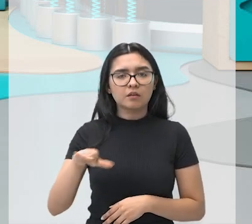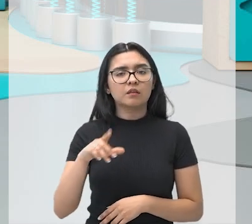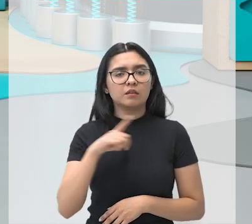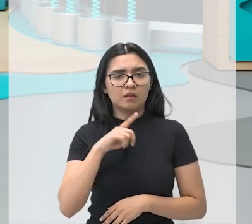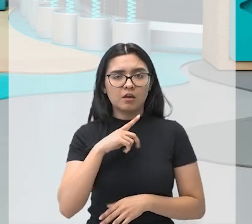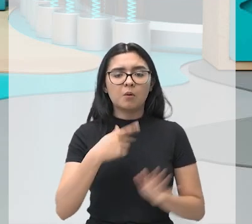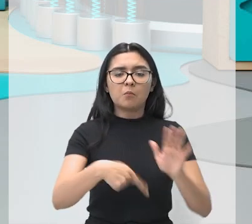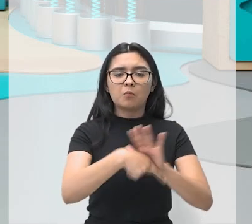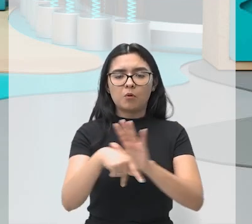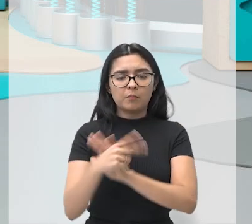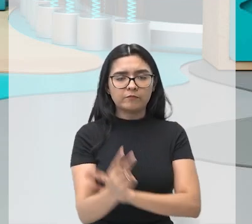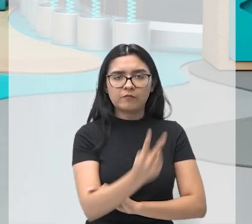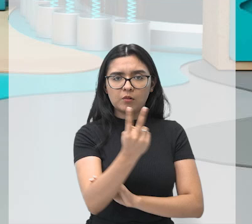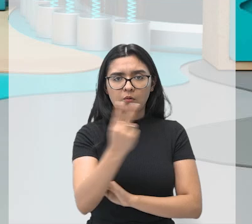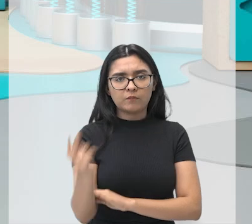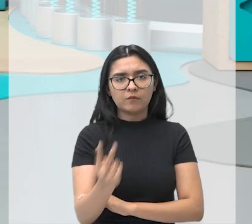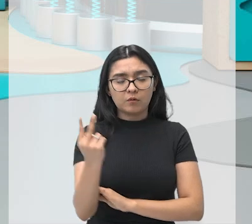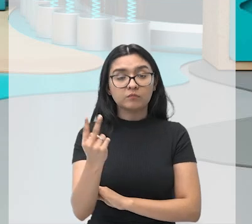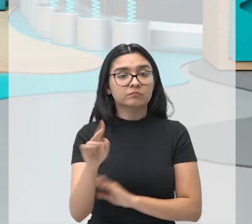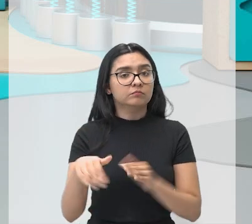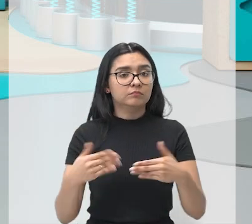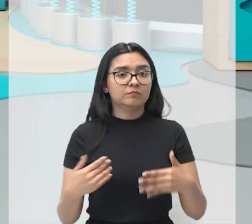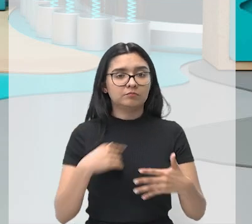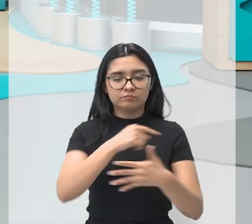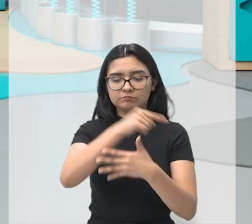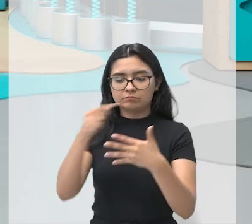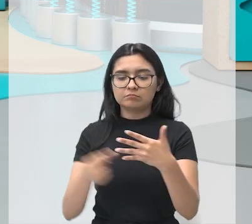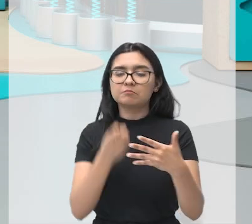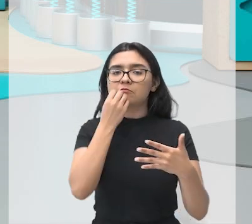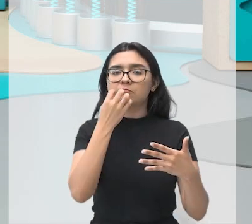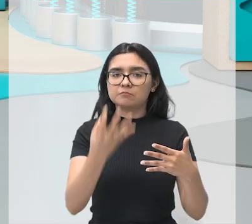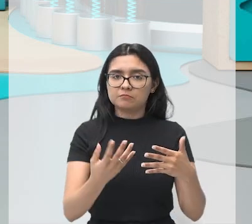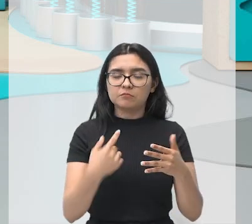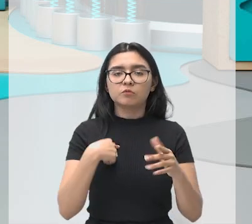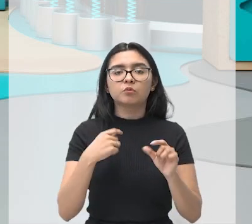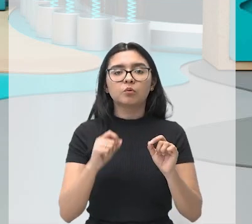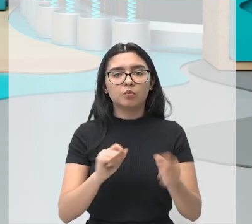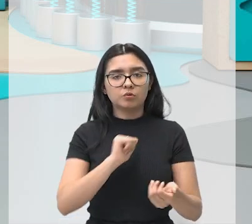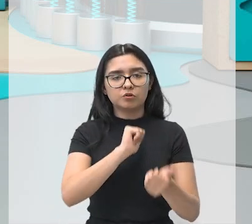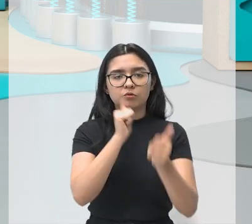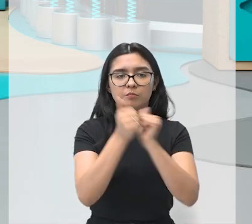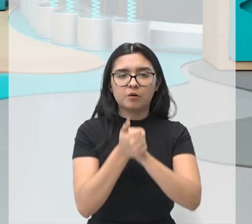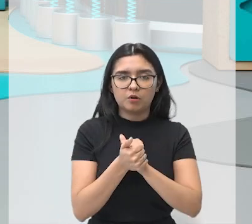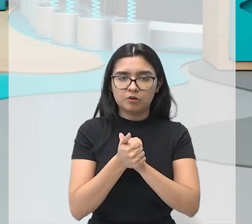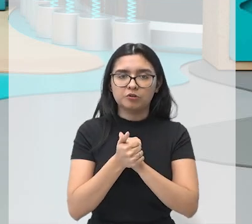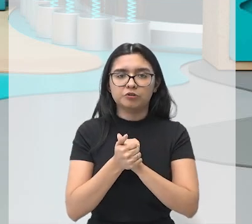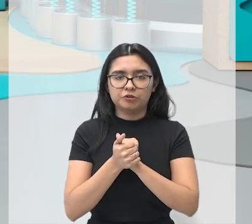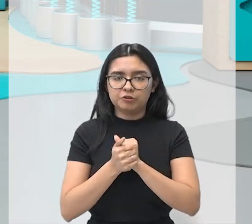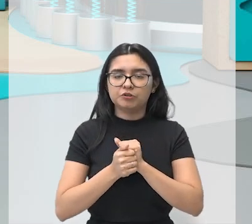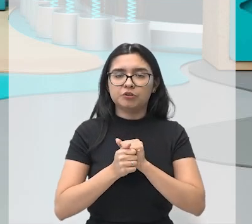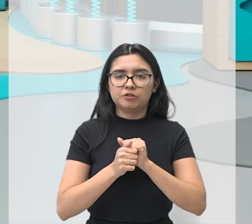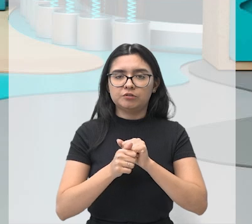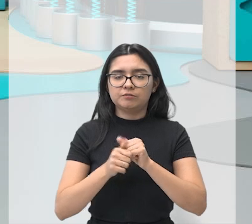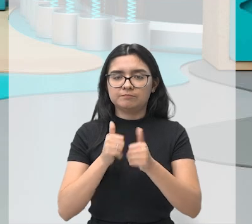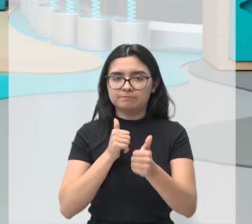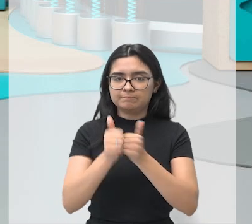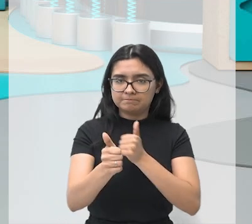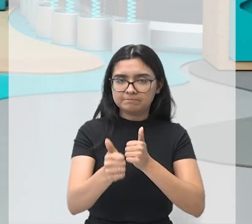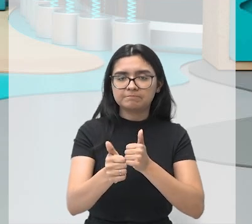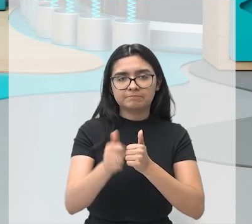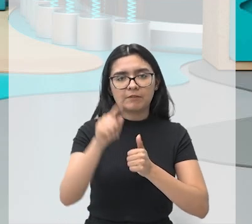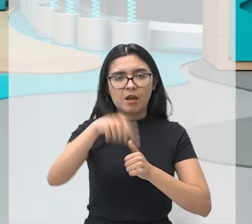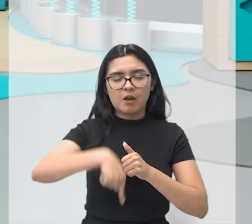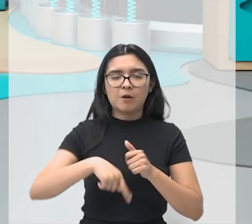valorizada. Bom, esses são os benefícios do mini-atletismo, essa forma adaptada do atletismo,